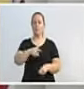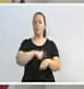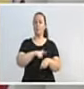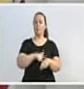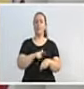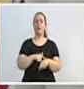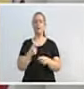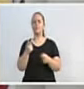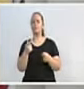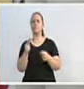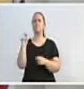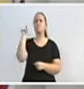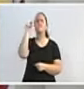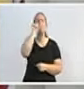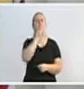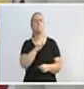situação não estava boa para o prefeito.